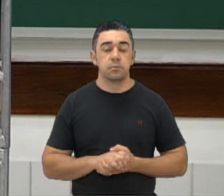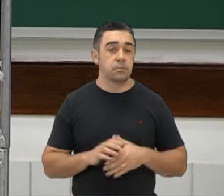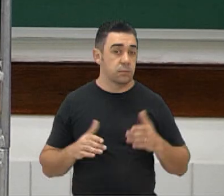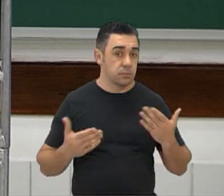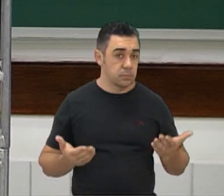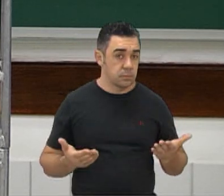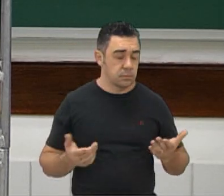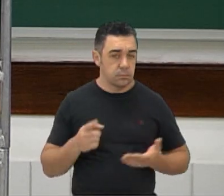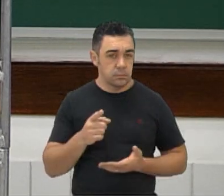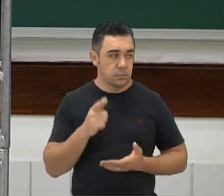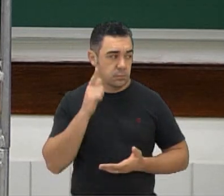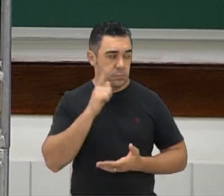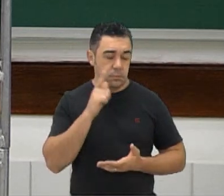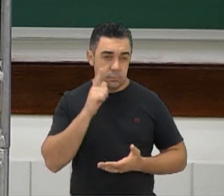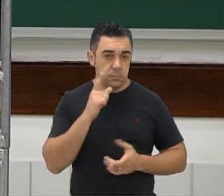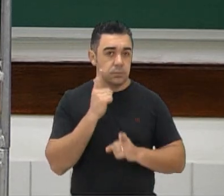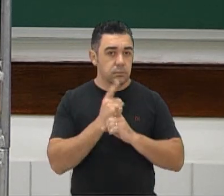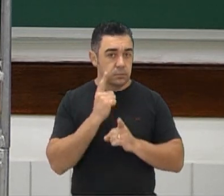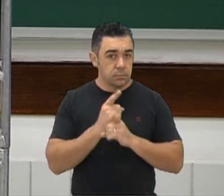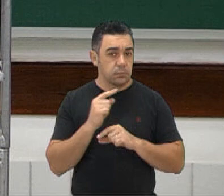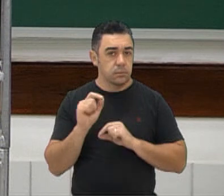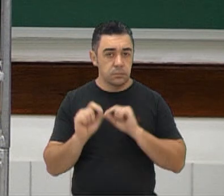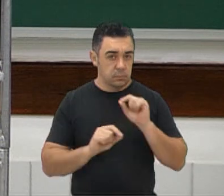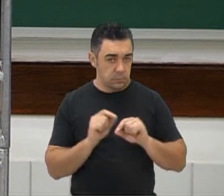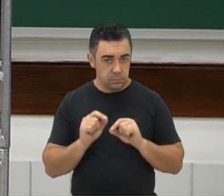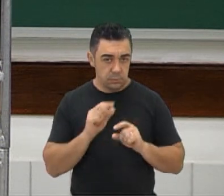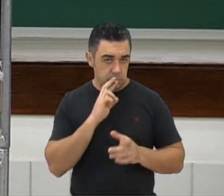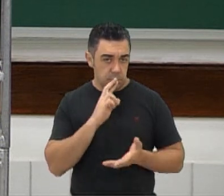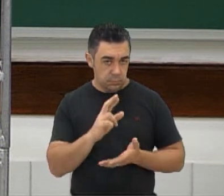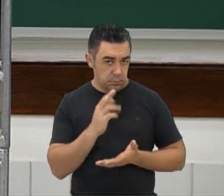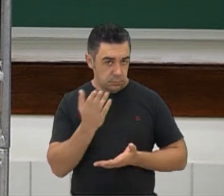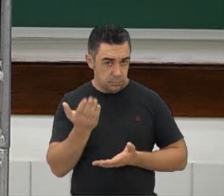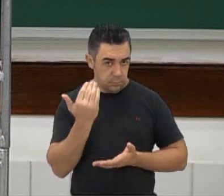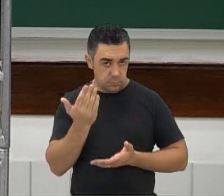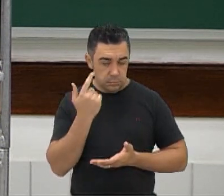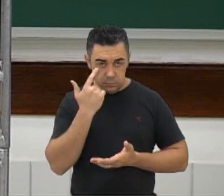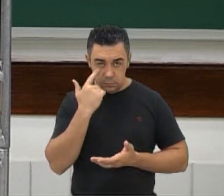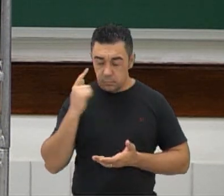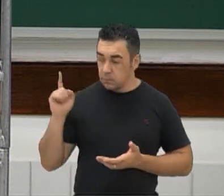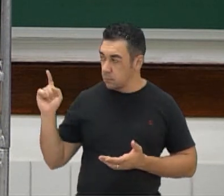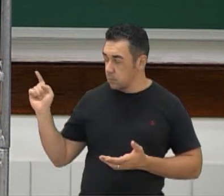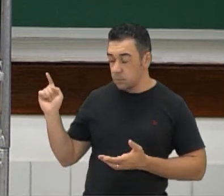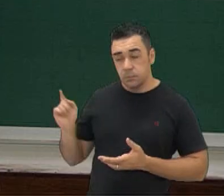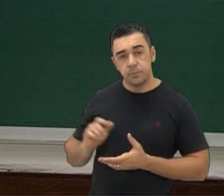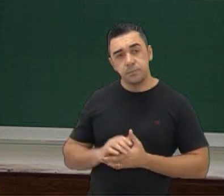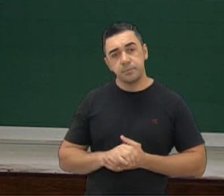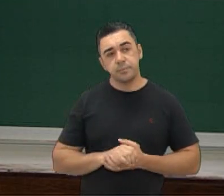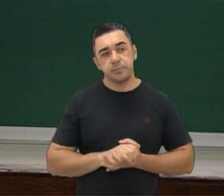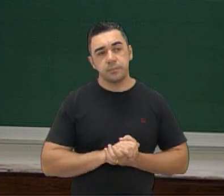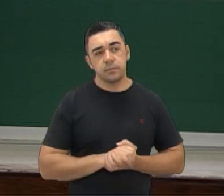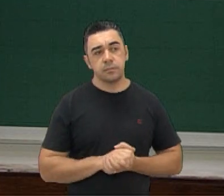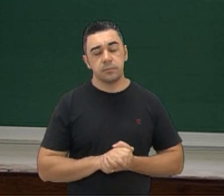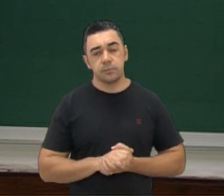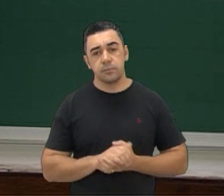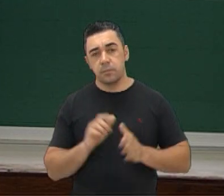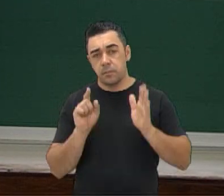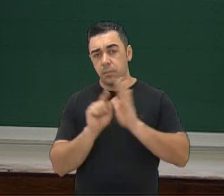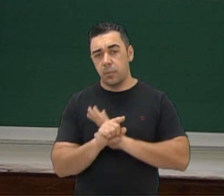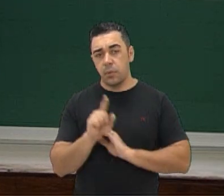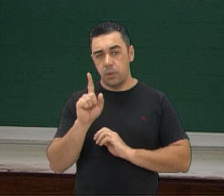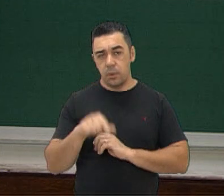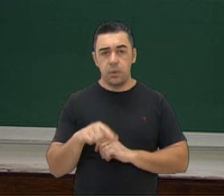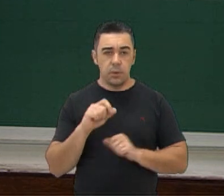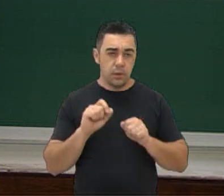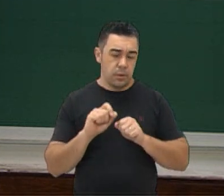Então, alunos, conseguiram identificar o resultado? Vem com o professor, vamos verificar aqui na tela? Veja só, a pergunta: represente